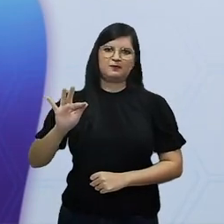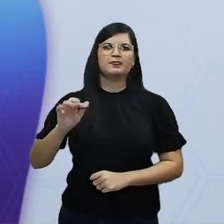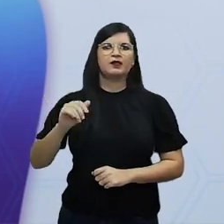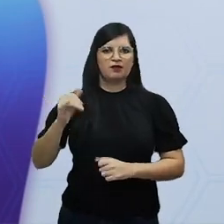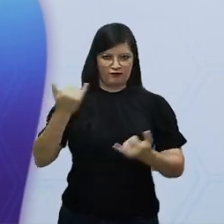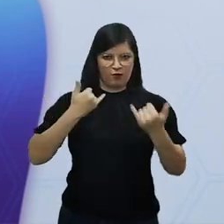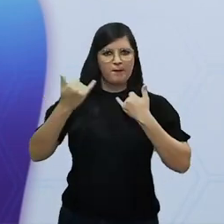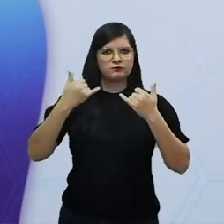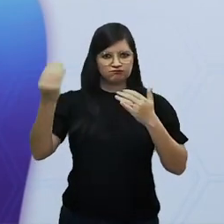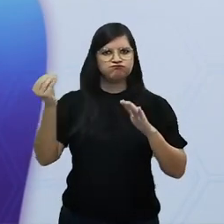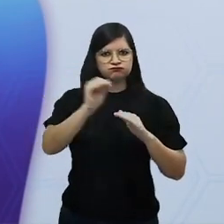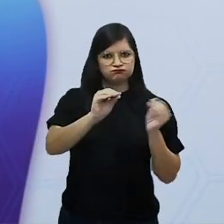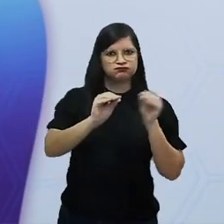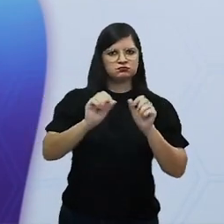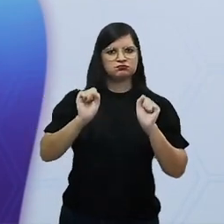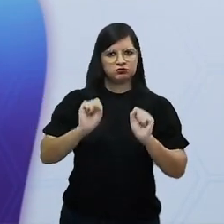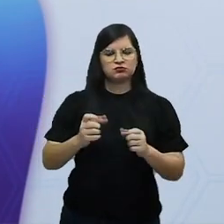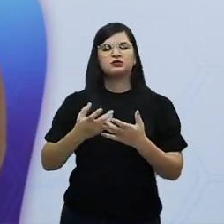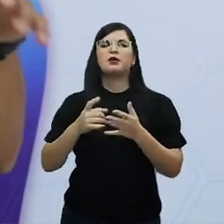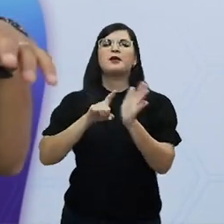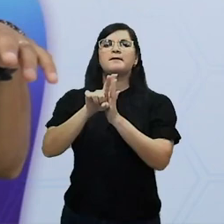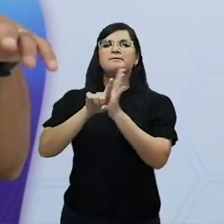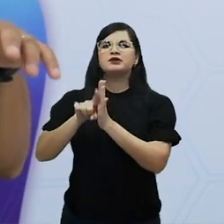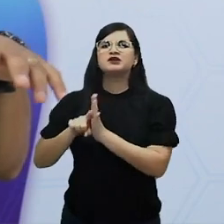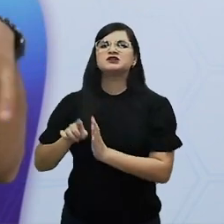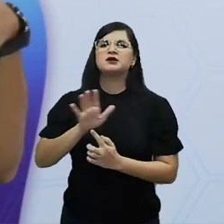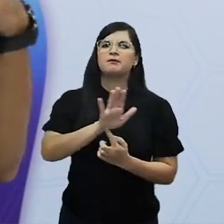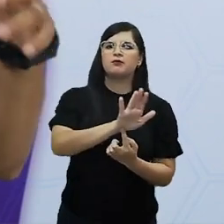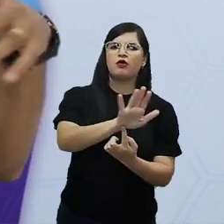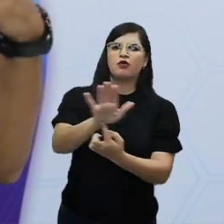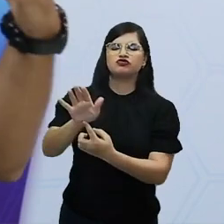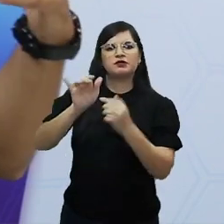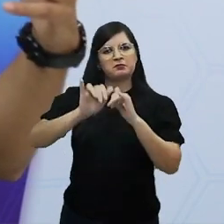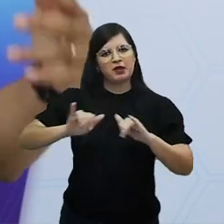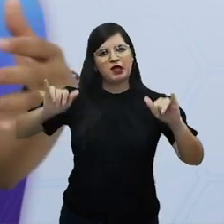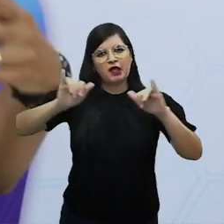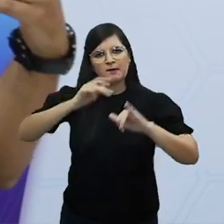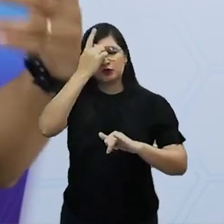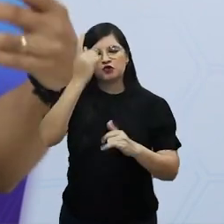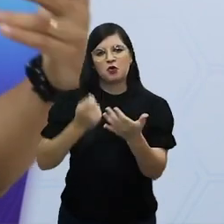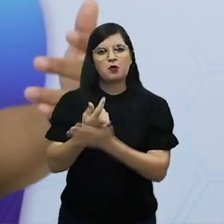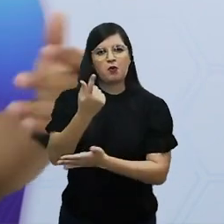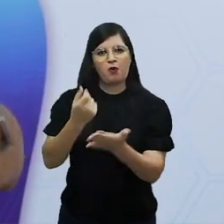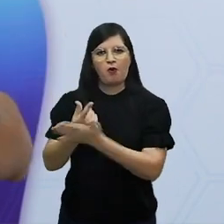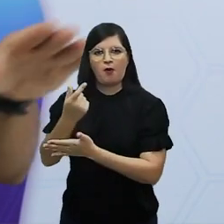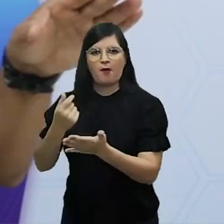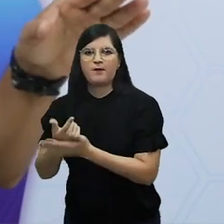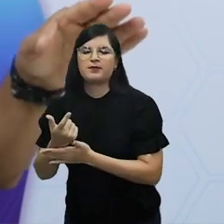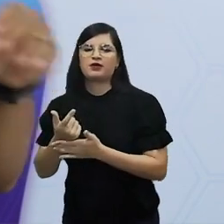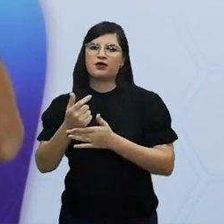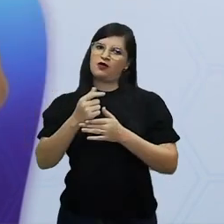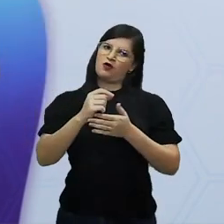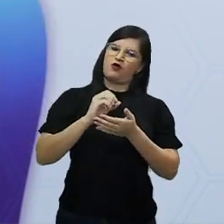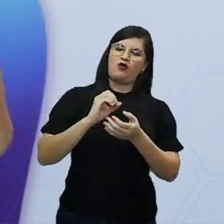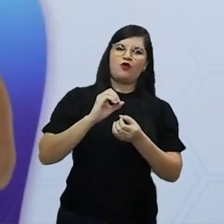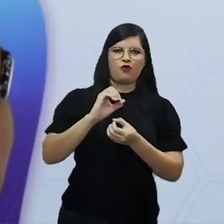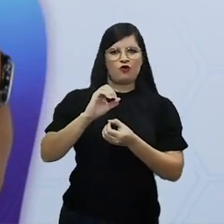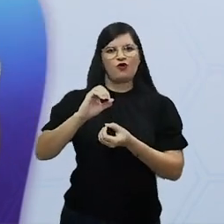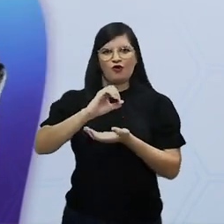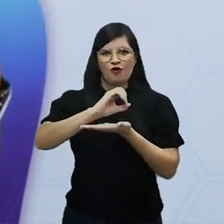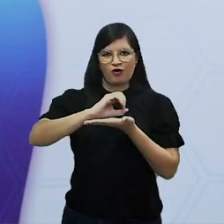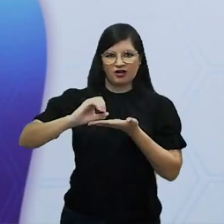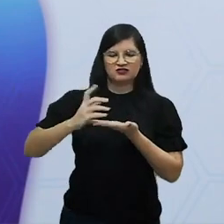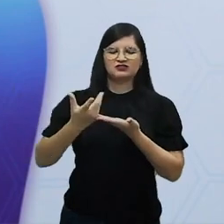tipo de informações. Pesquisas mostram que o mercado de pessoas que consomem produtos orgânicos aumentou, né?